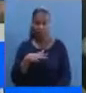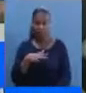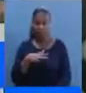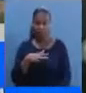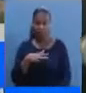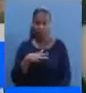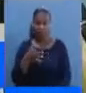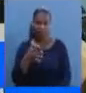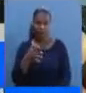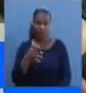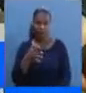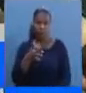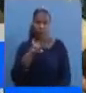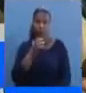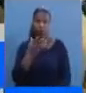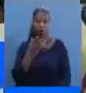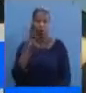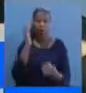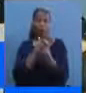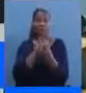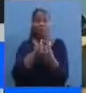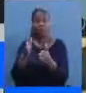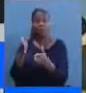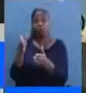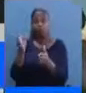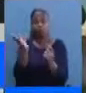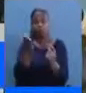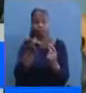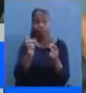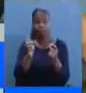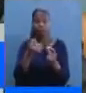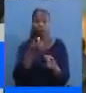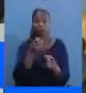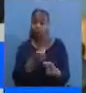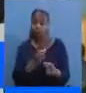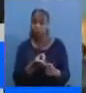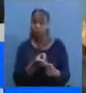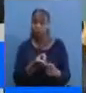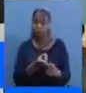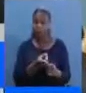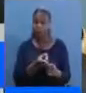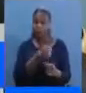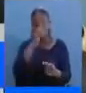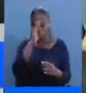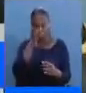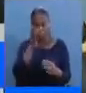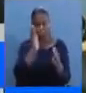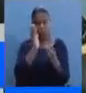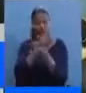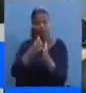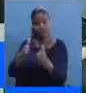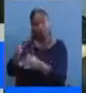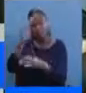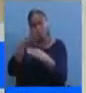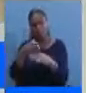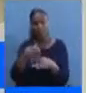determinou a abertura de processos disciplinares. Eu tenho conhecimento que esses processos disciplinares decorrem, mas ainda